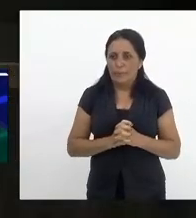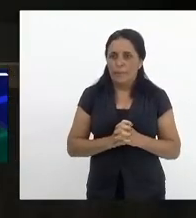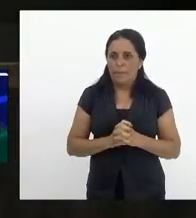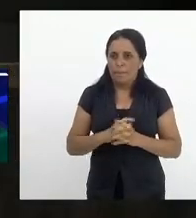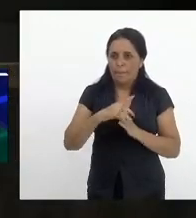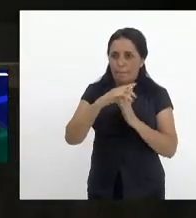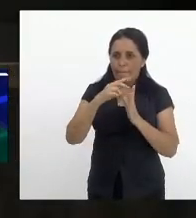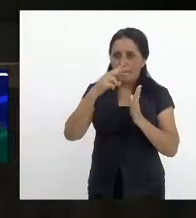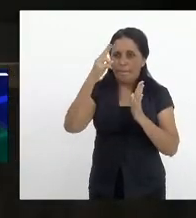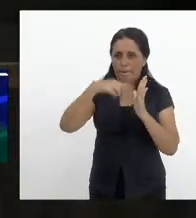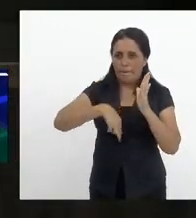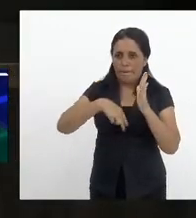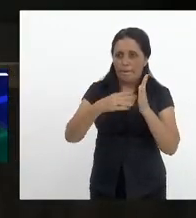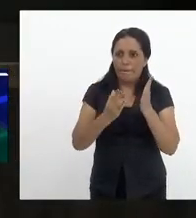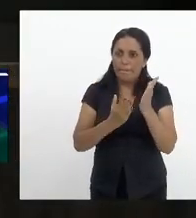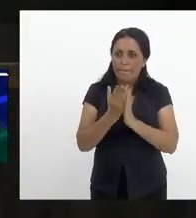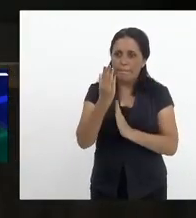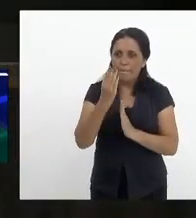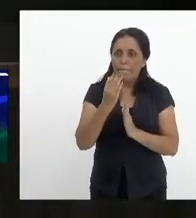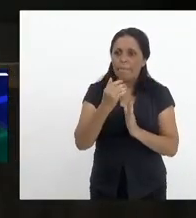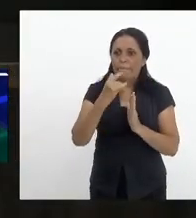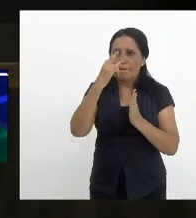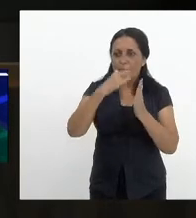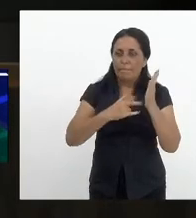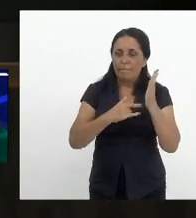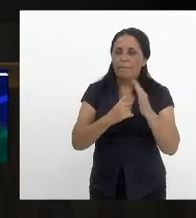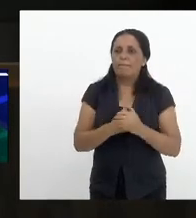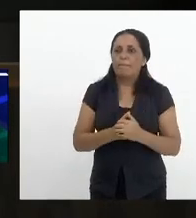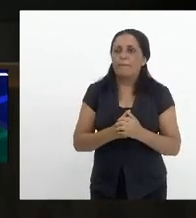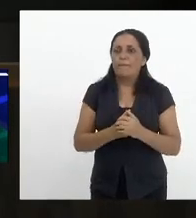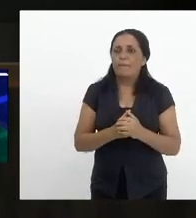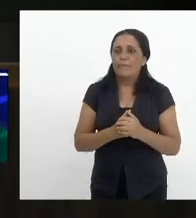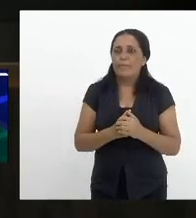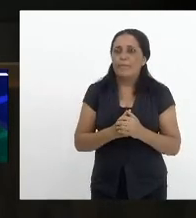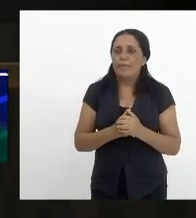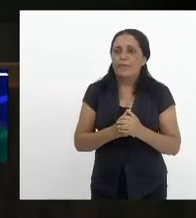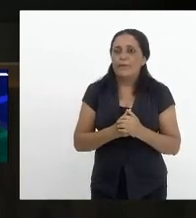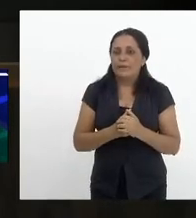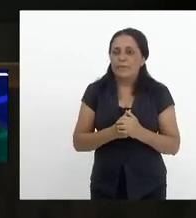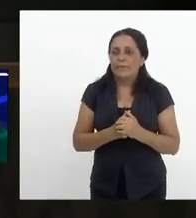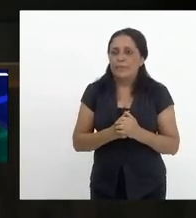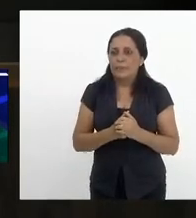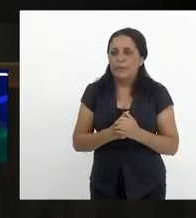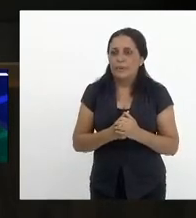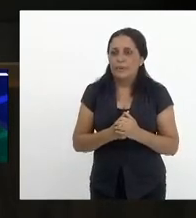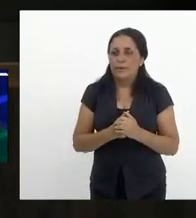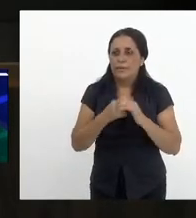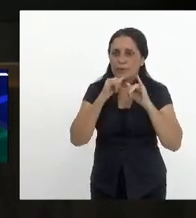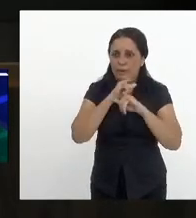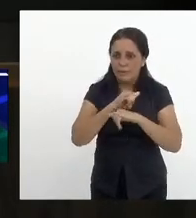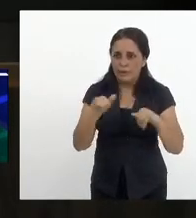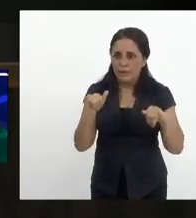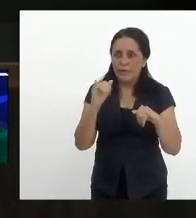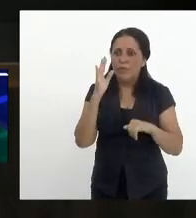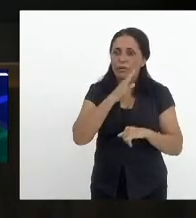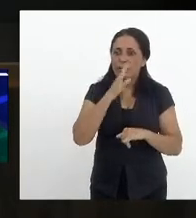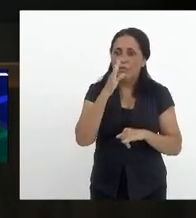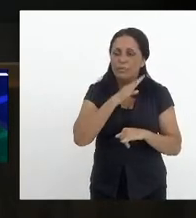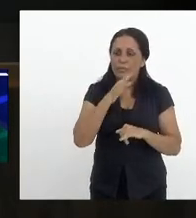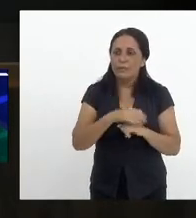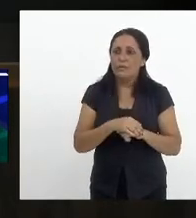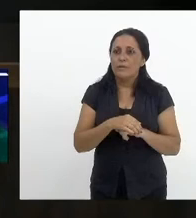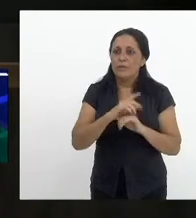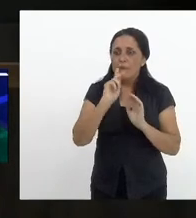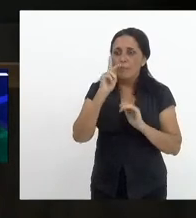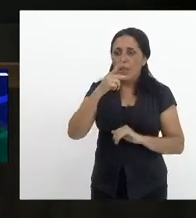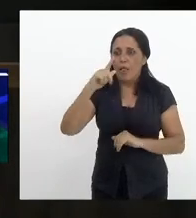Lida e aprovada a ata, passa-se a ordem da primeira sessão extraordinária do dia 8 de setembro. Anuncio, em regime de urgência, em discussão única, projeto de